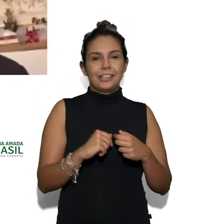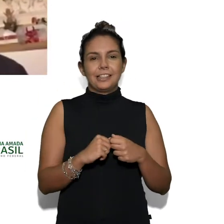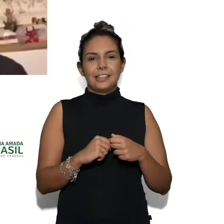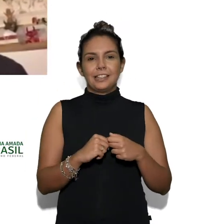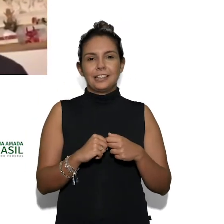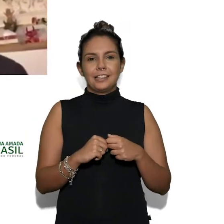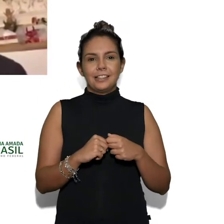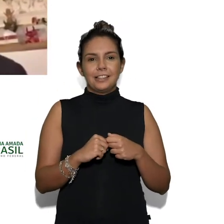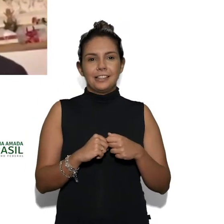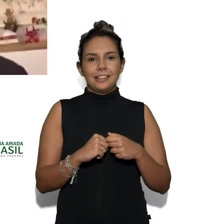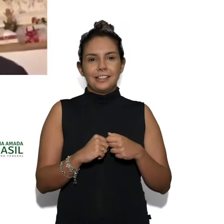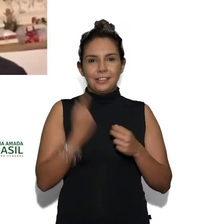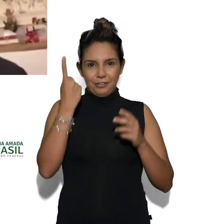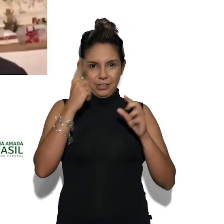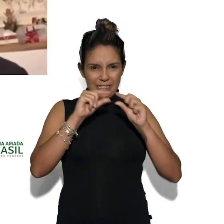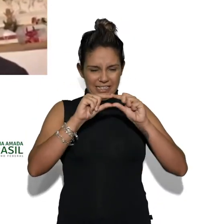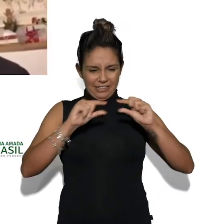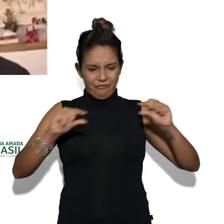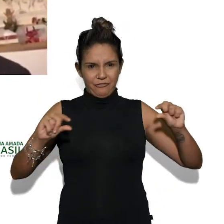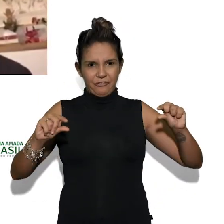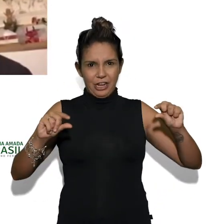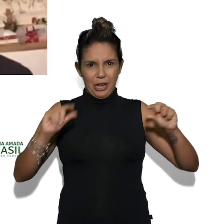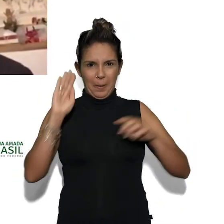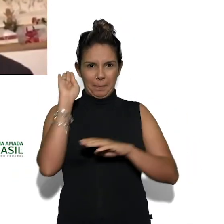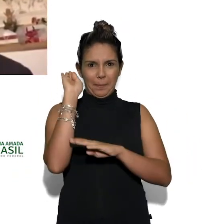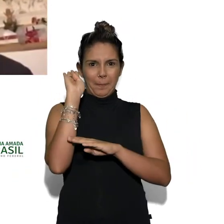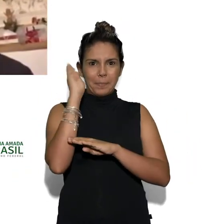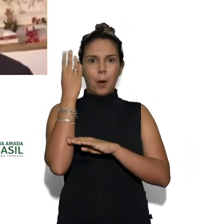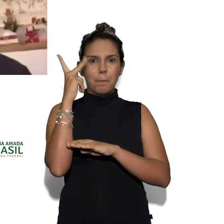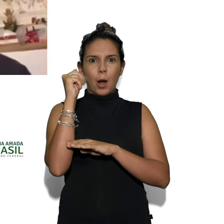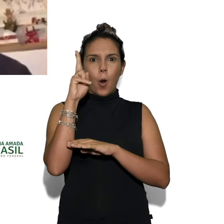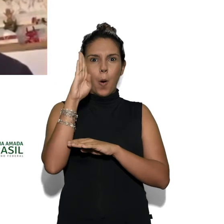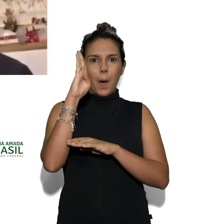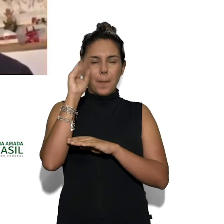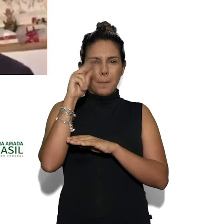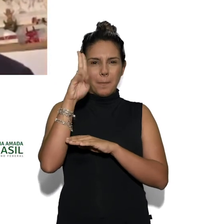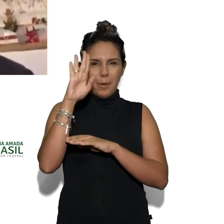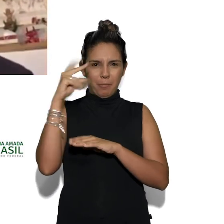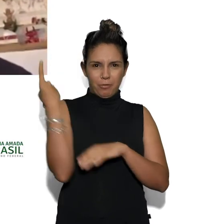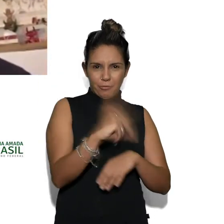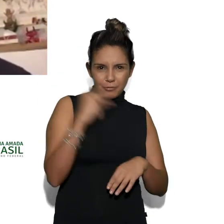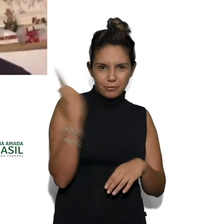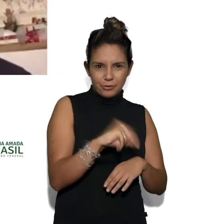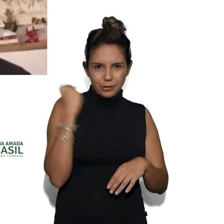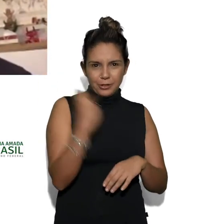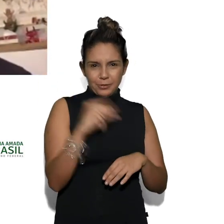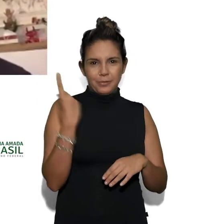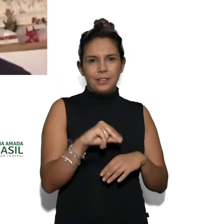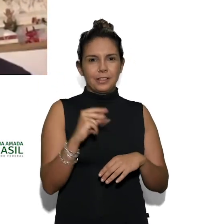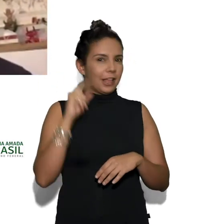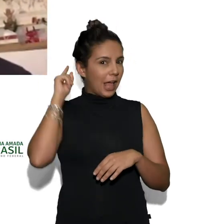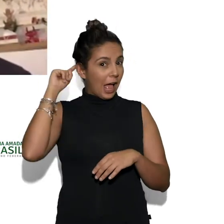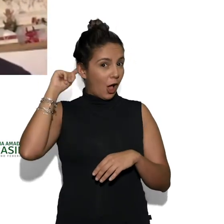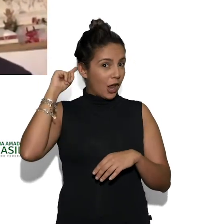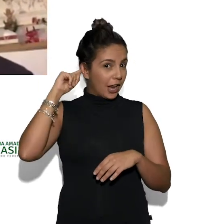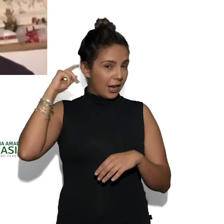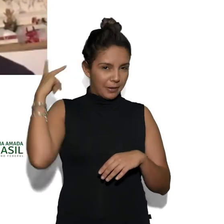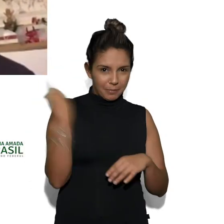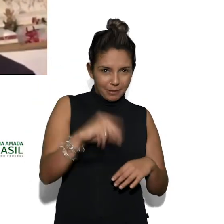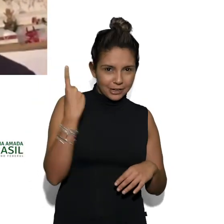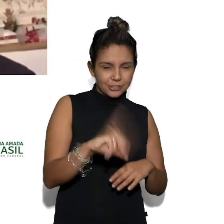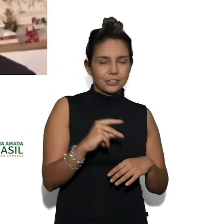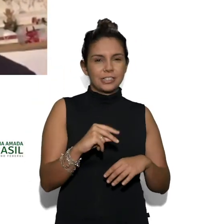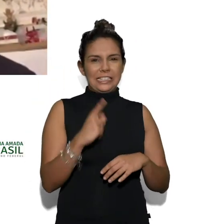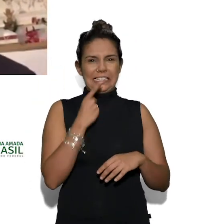umas canas muito finas de bambu, batia-nos com as canas atrás das orelhas, e lembro-me